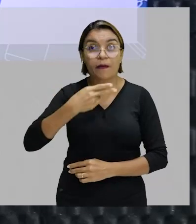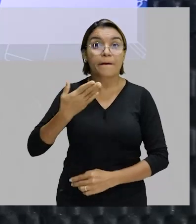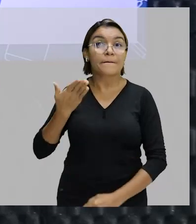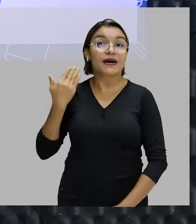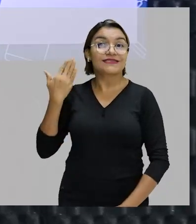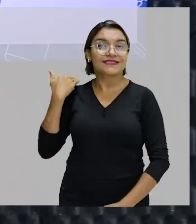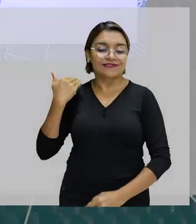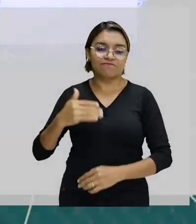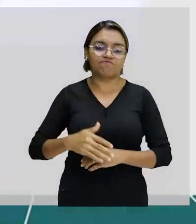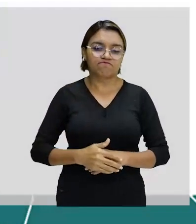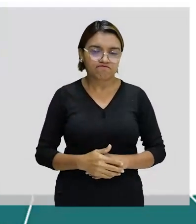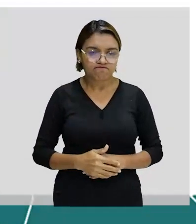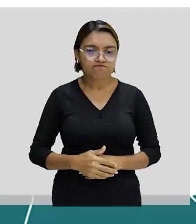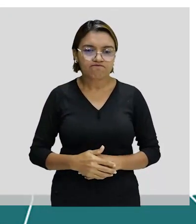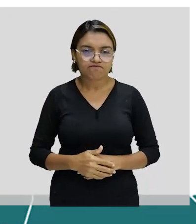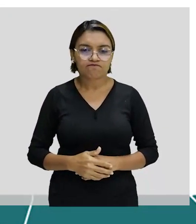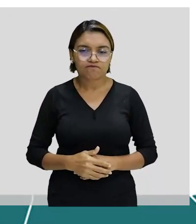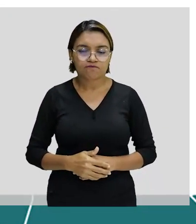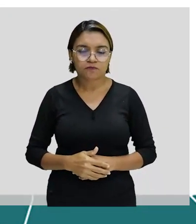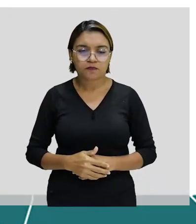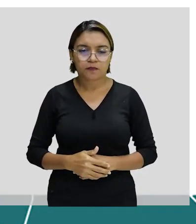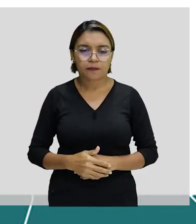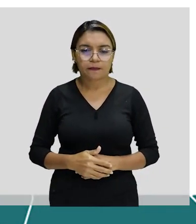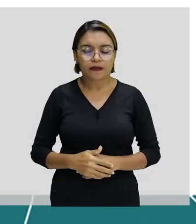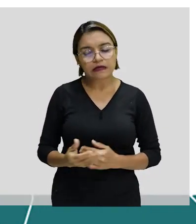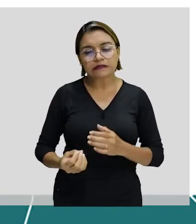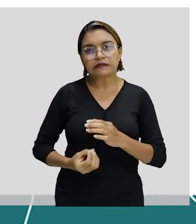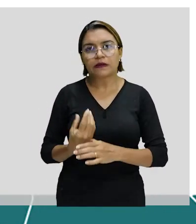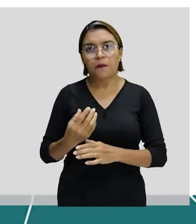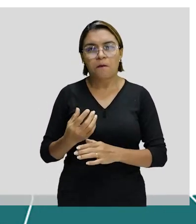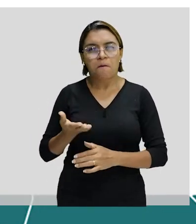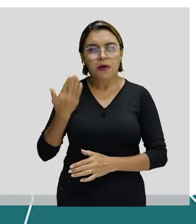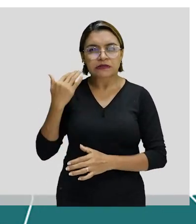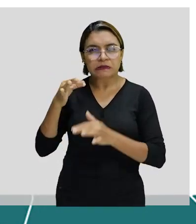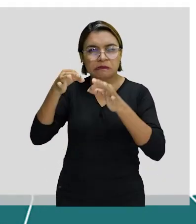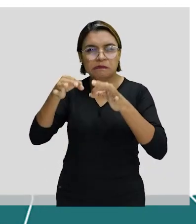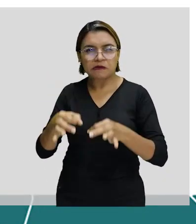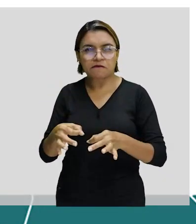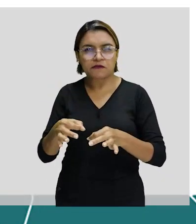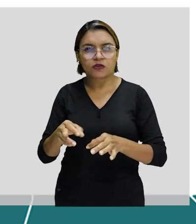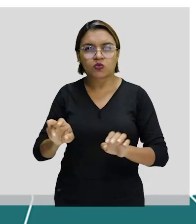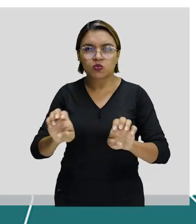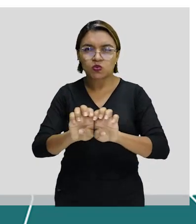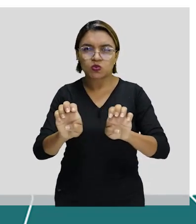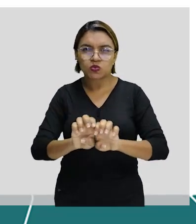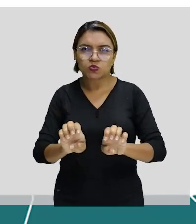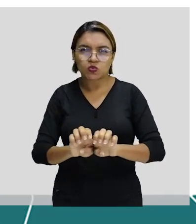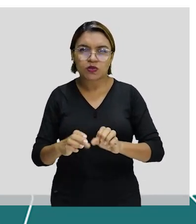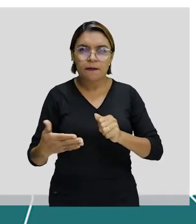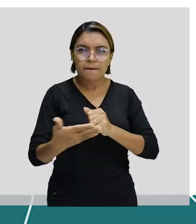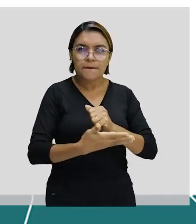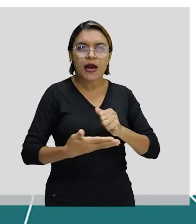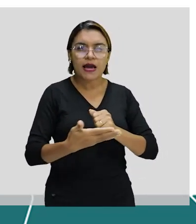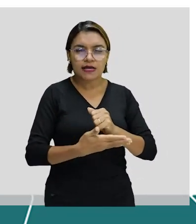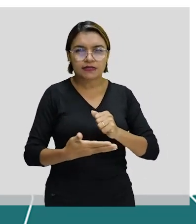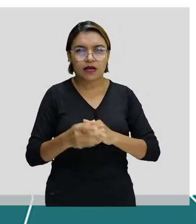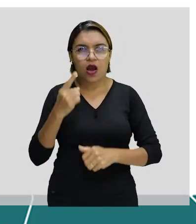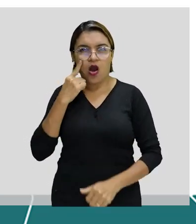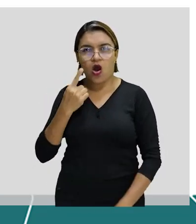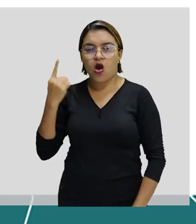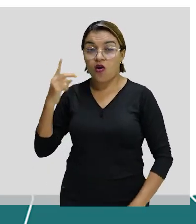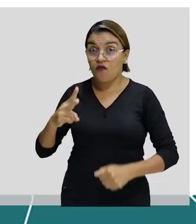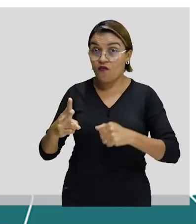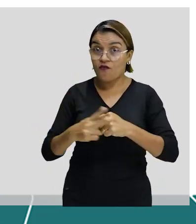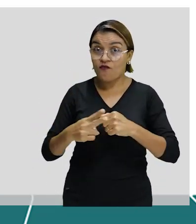passado. Para formar o passado perfeito, eu vou sempre usar essa estrutura básica aqui, ó. Eu vou ter um